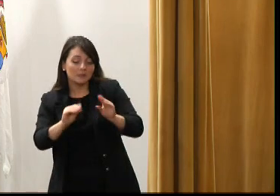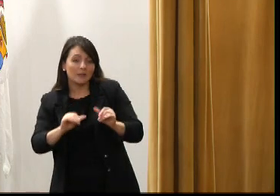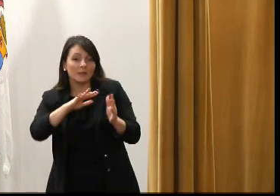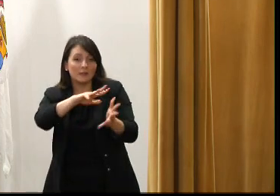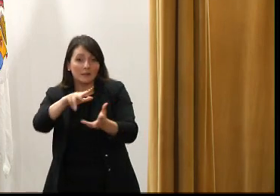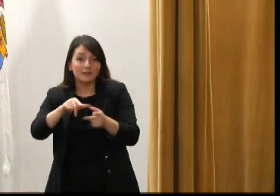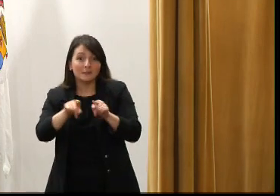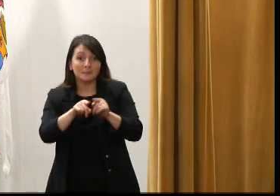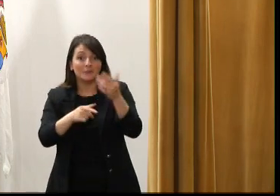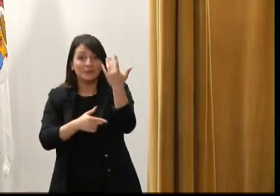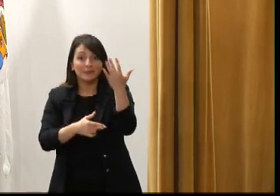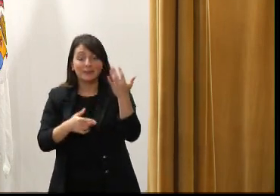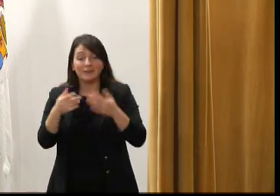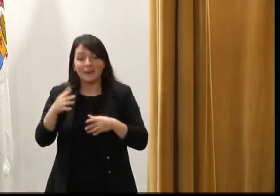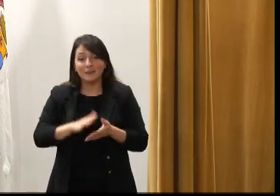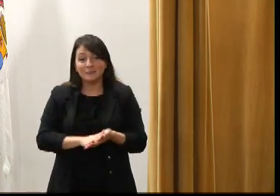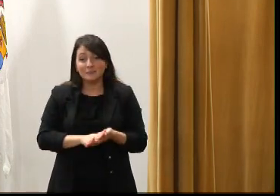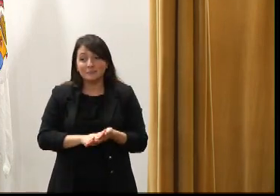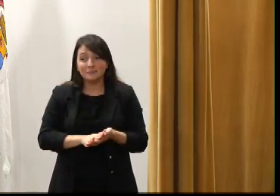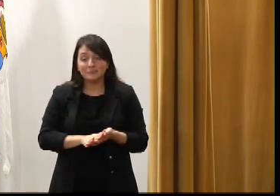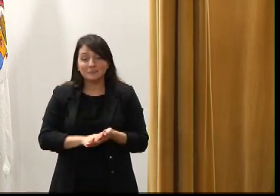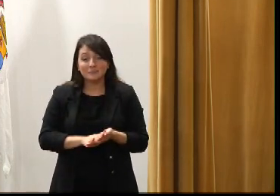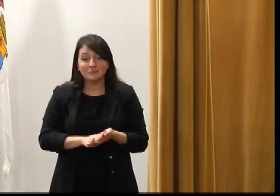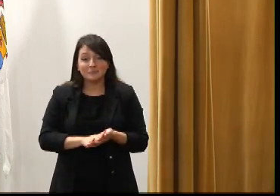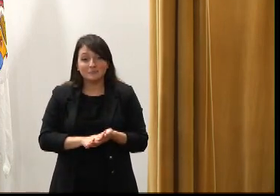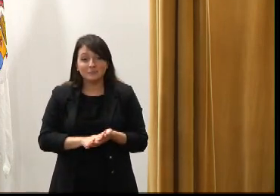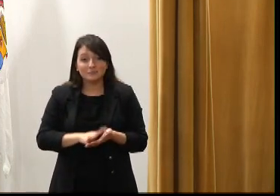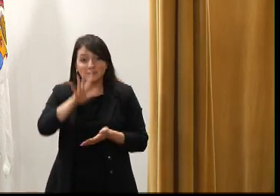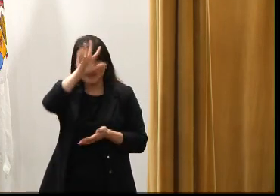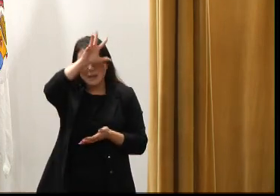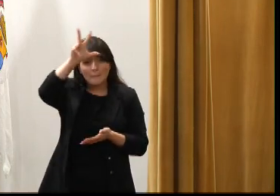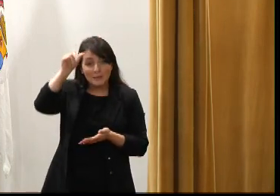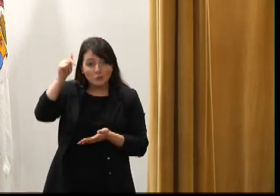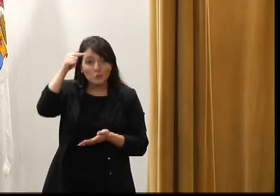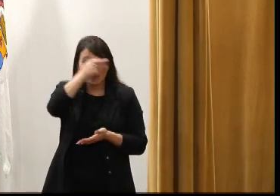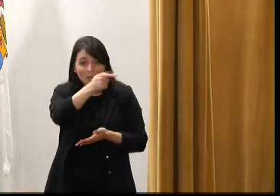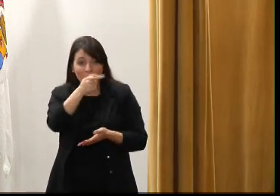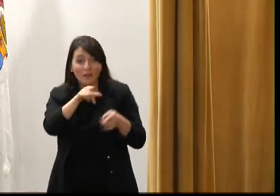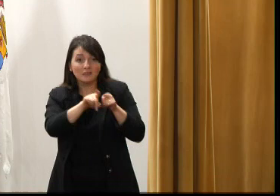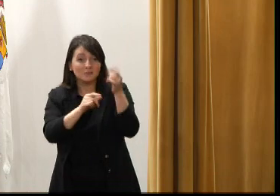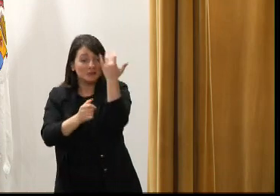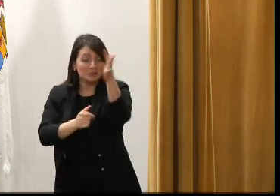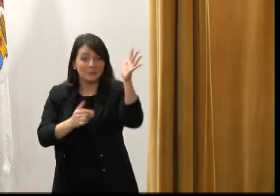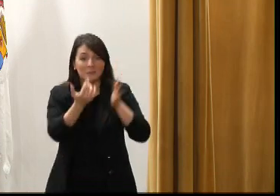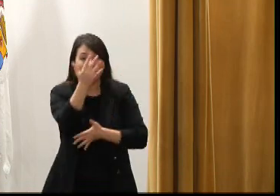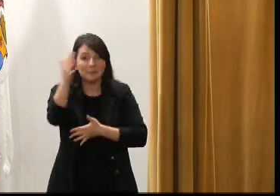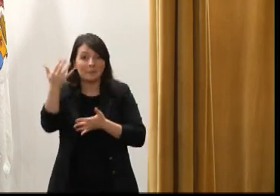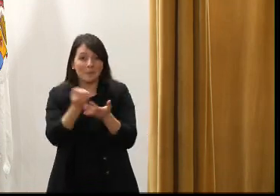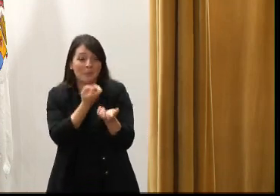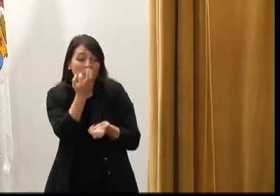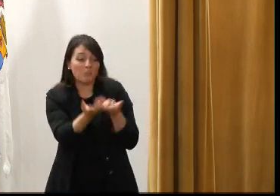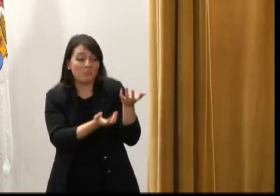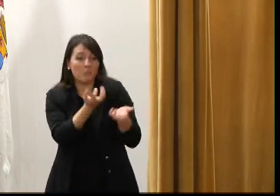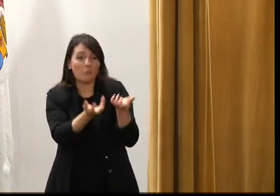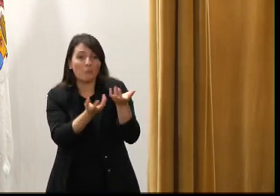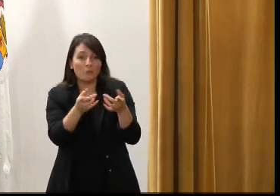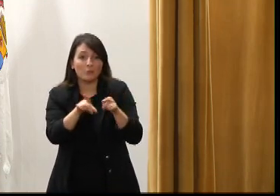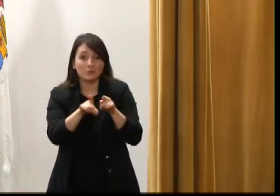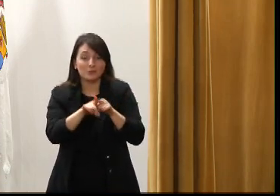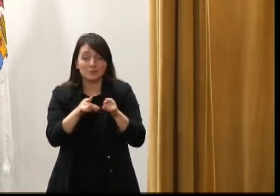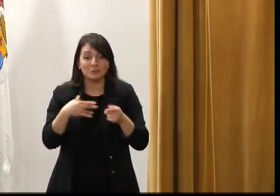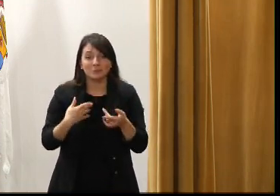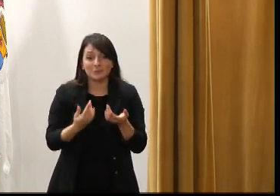da Amazônia. Isso é importante. Então, só o gás carbônico compõe 75% do nosso